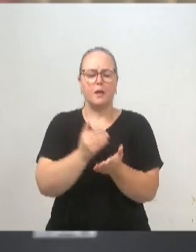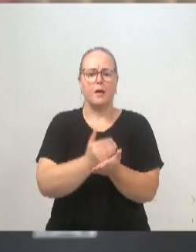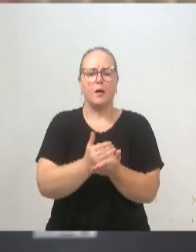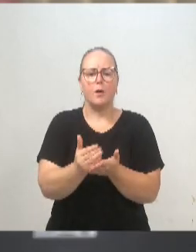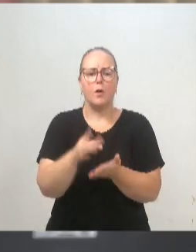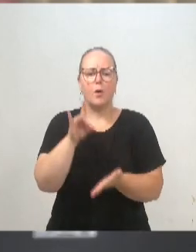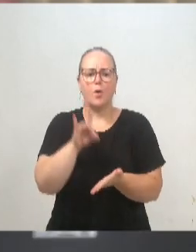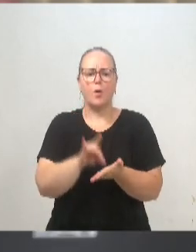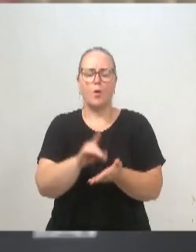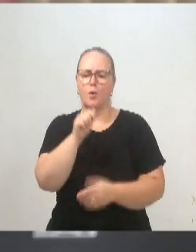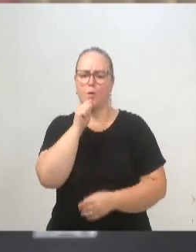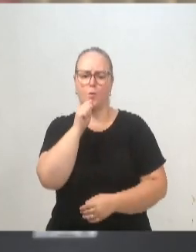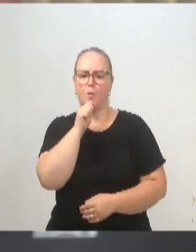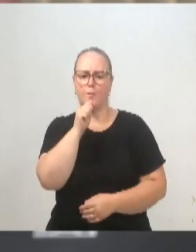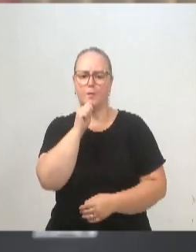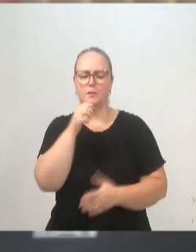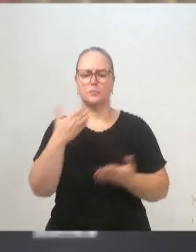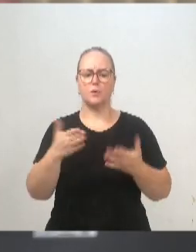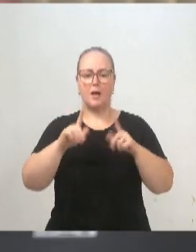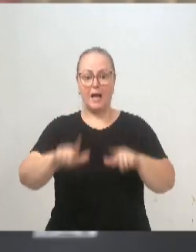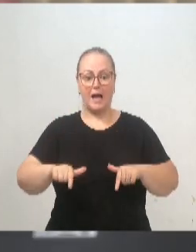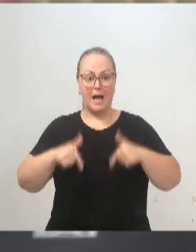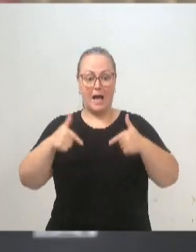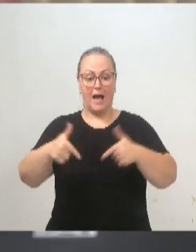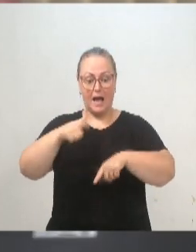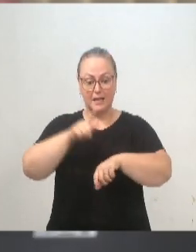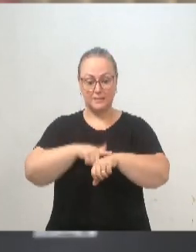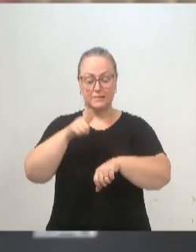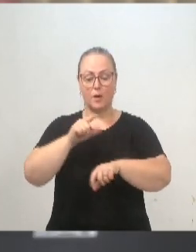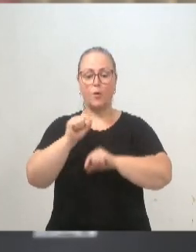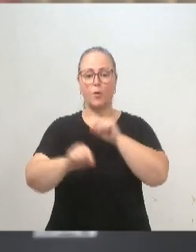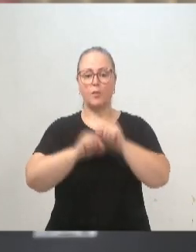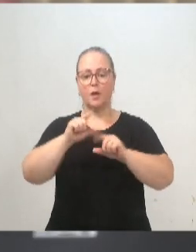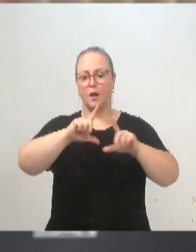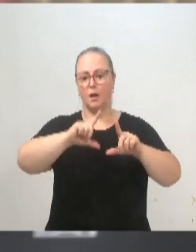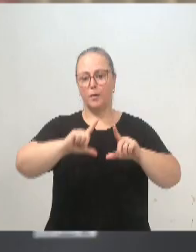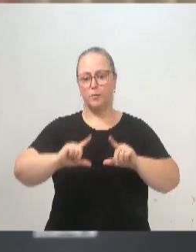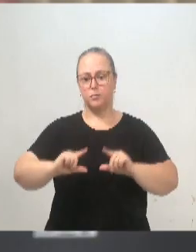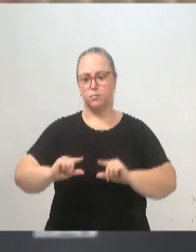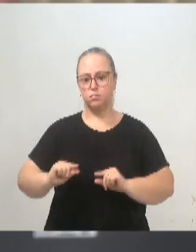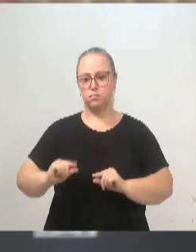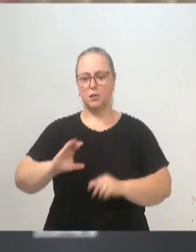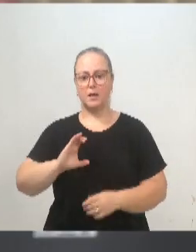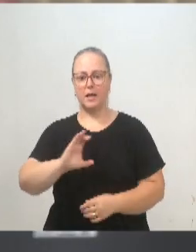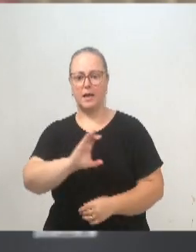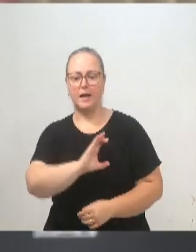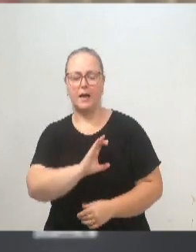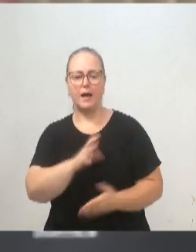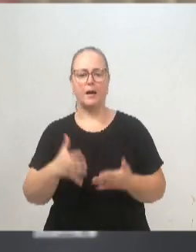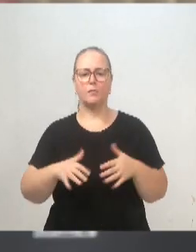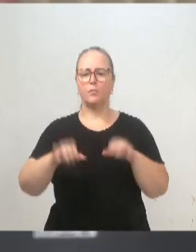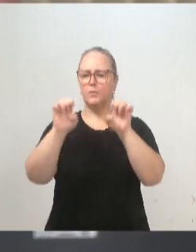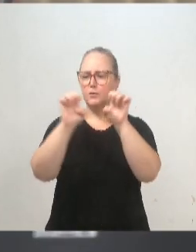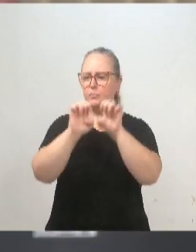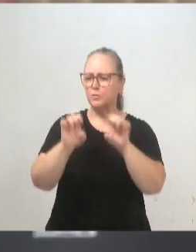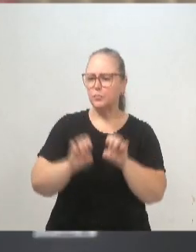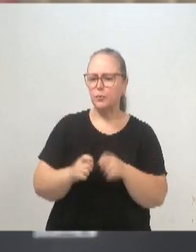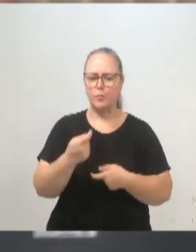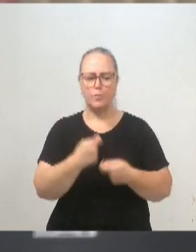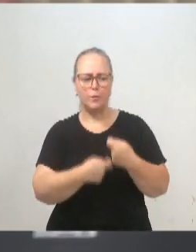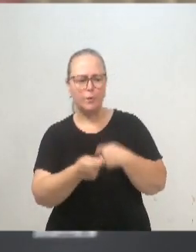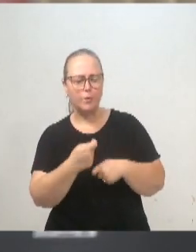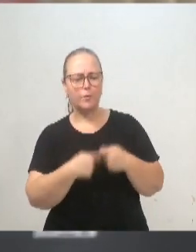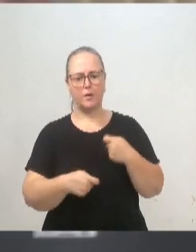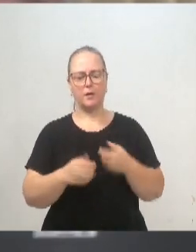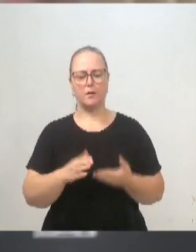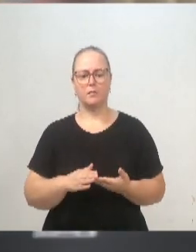prontamente uma ação imediata, né, de um plano de redução de cargos comissionados, de estrutura administrativa, como até se falou